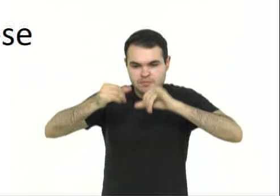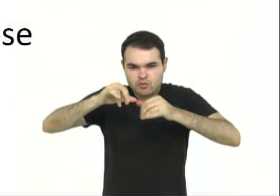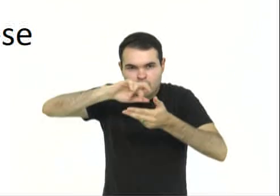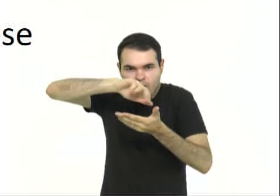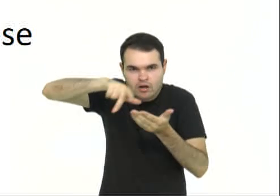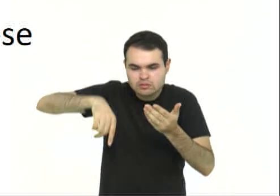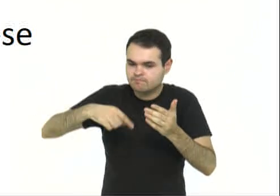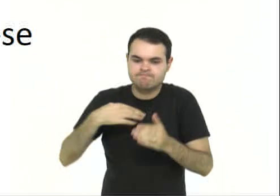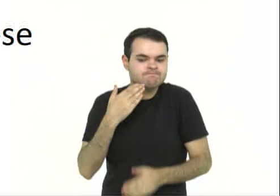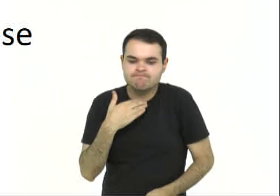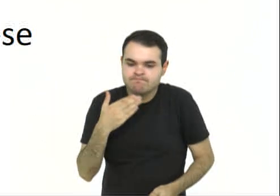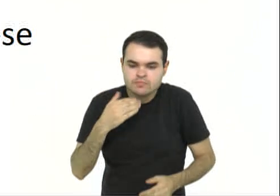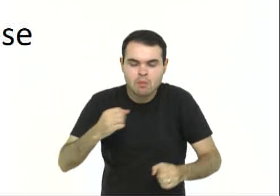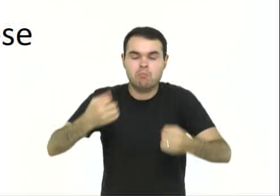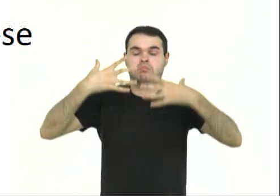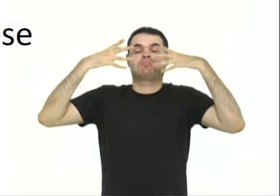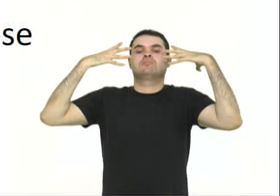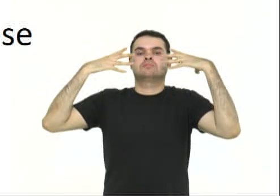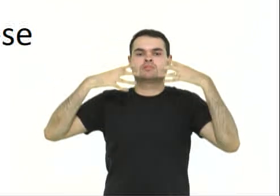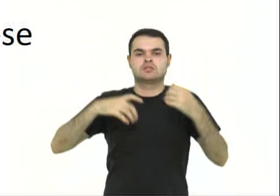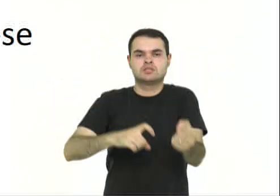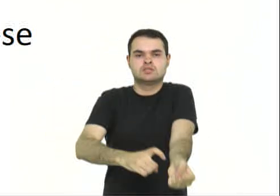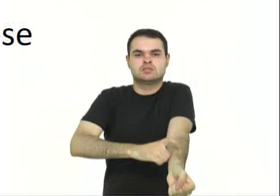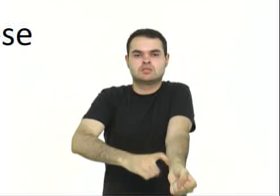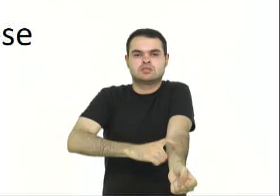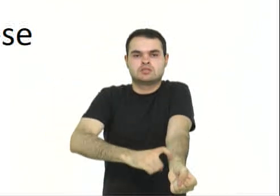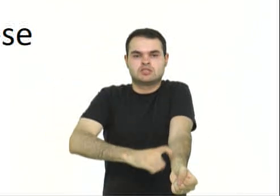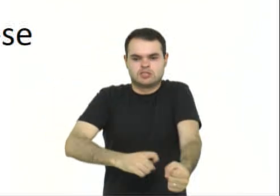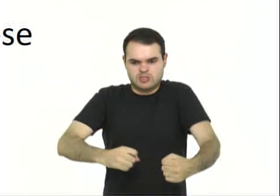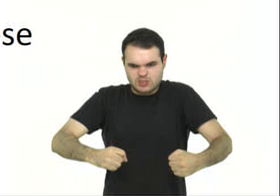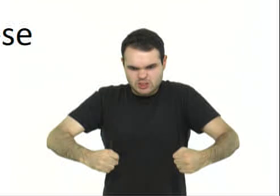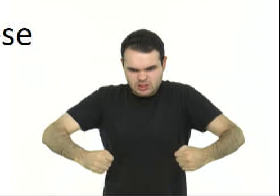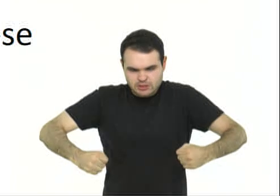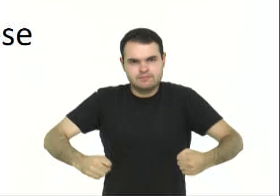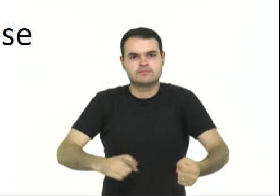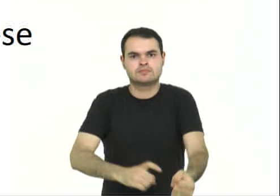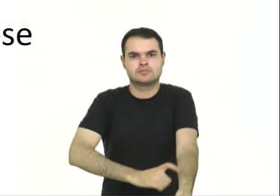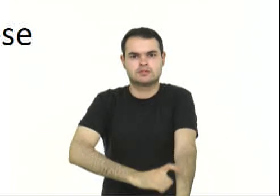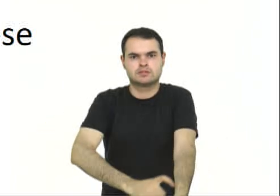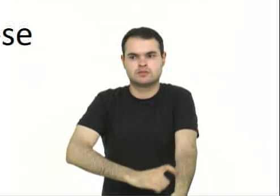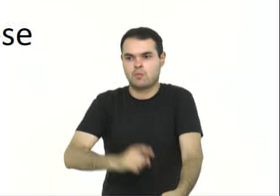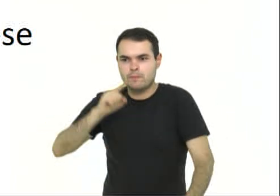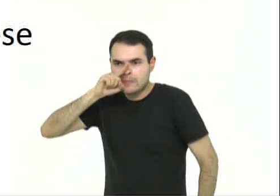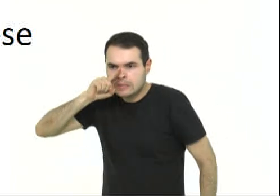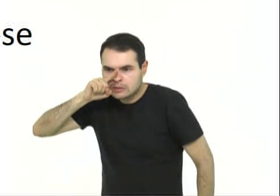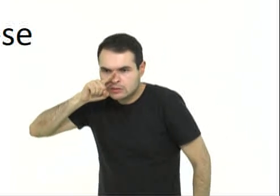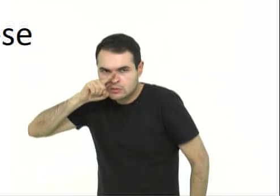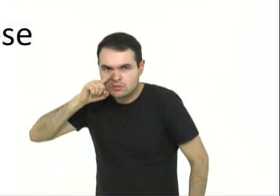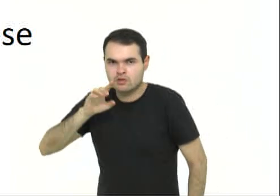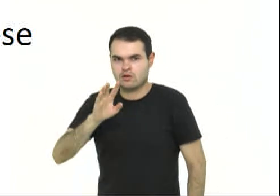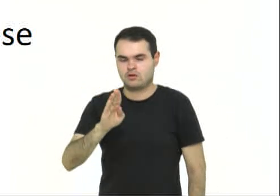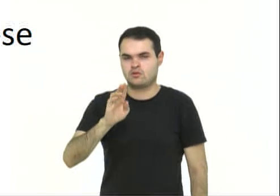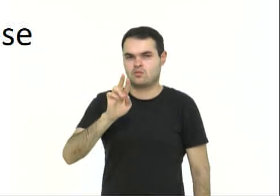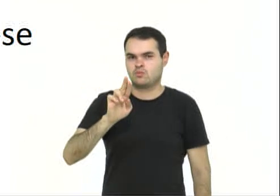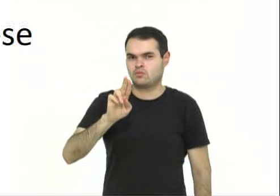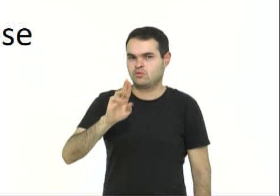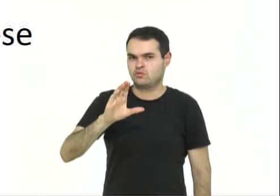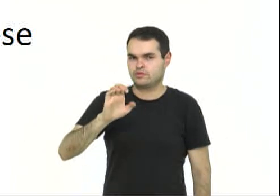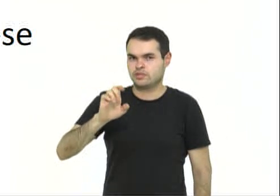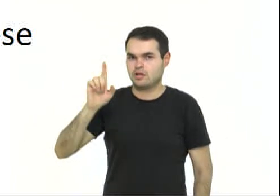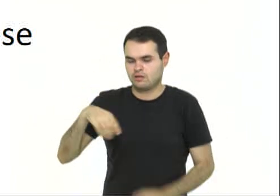então, quando ele fica muito nervoso, com raiva em uma situação perigosa, o Bruce, que